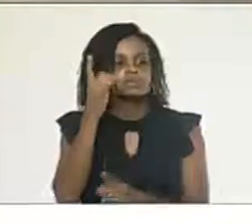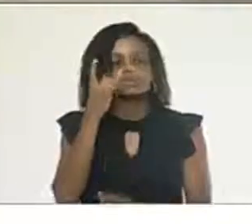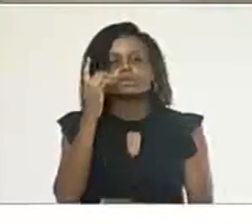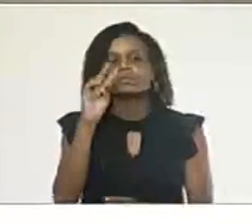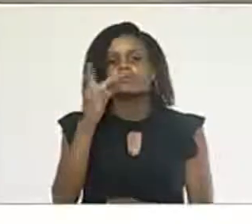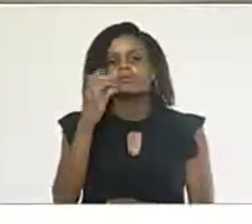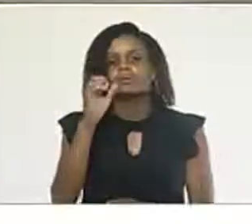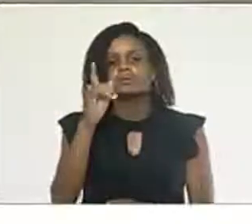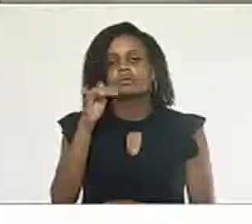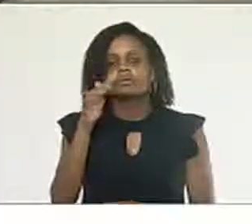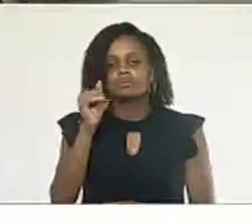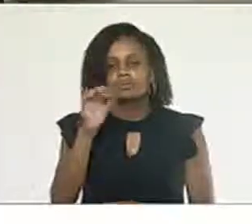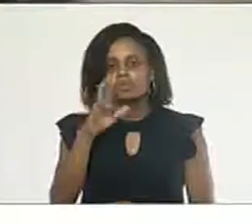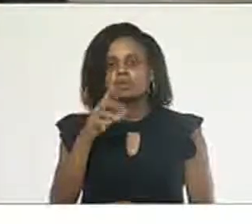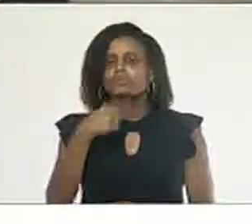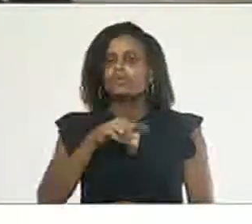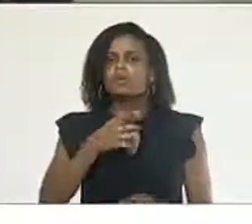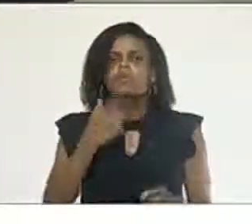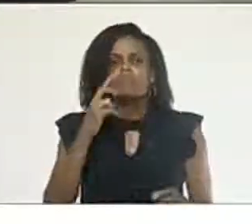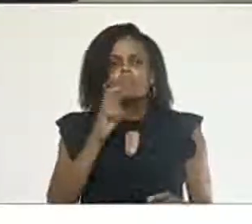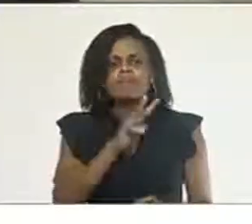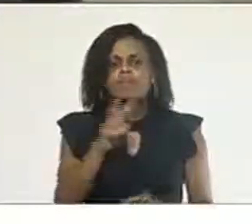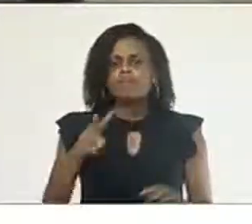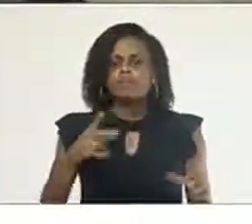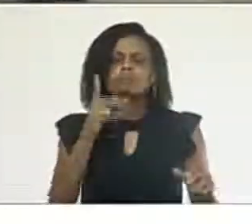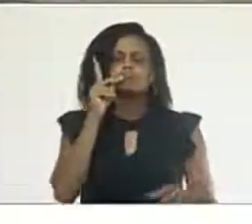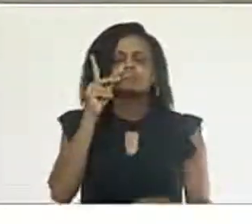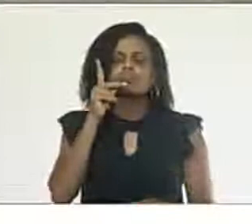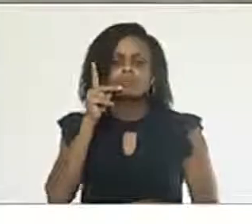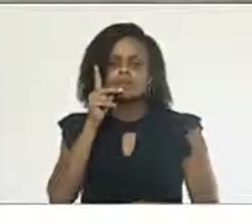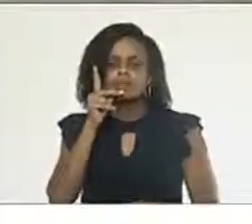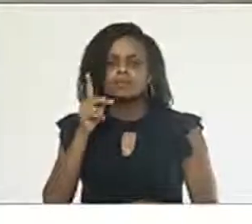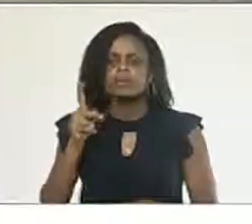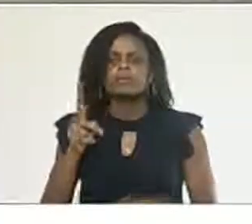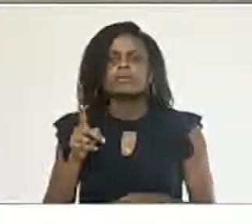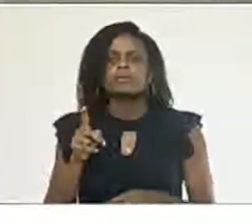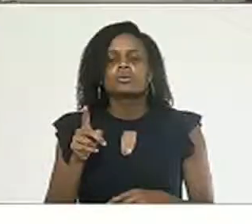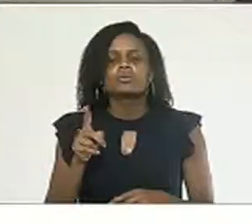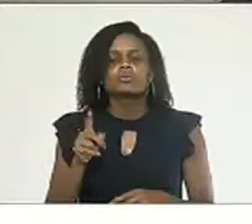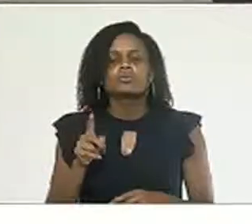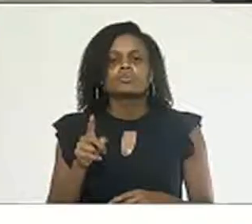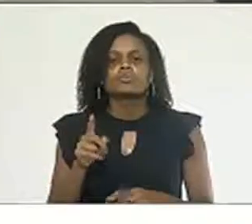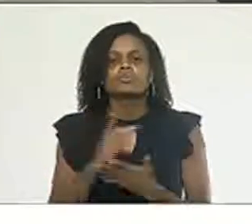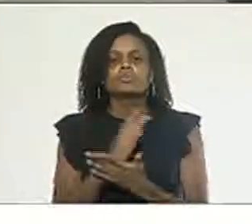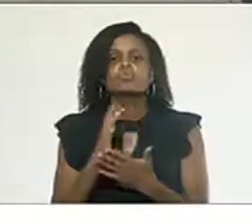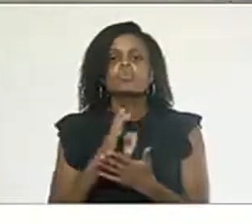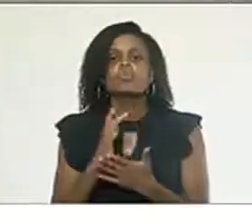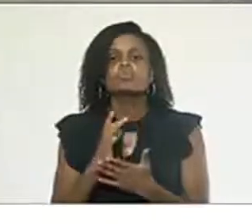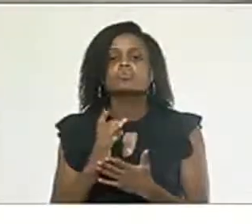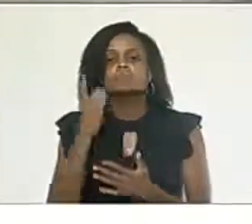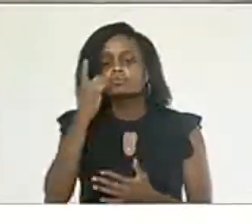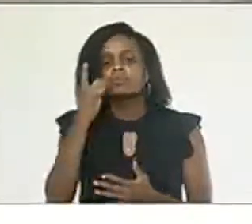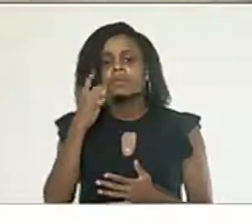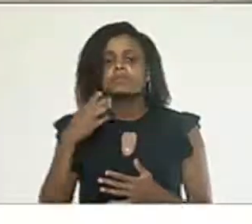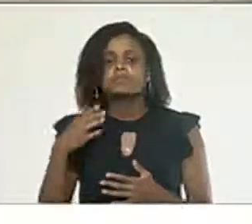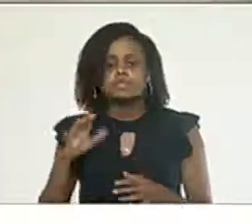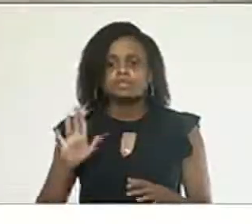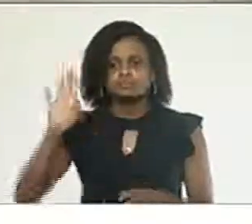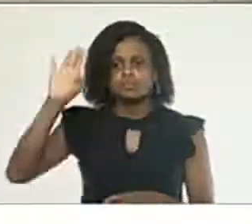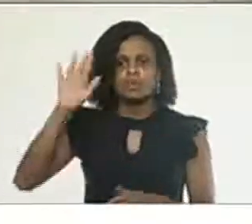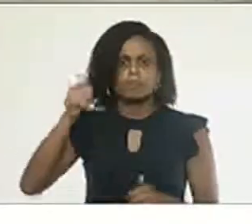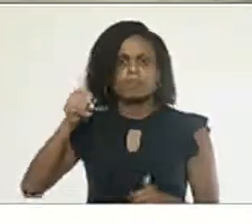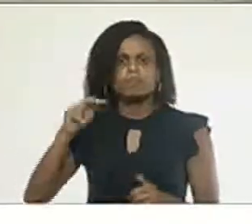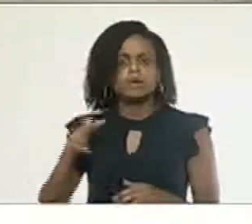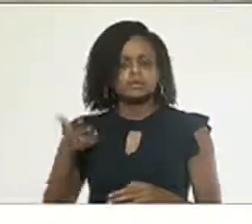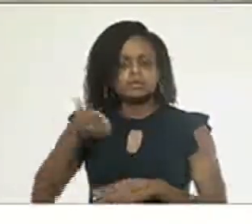gente vê uma prática nos parlamentos, que é uma prática de deputados que se elegem, mas que não vêm para o debate, não vêm para a construção, não vêm cumprir